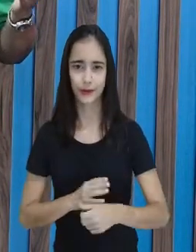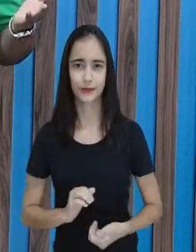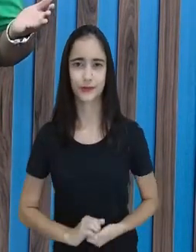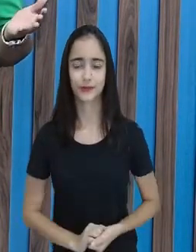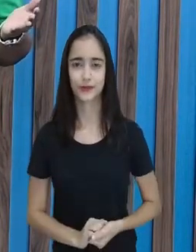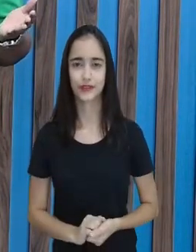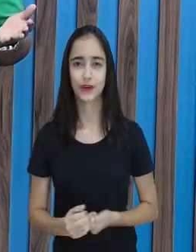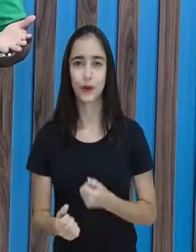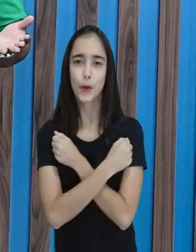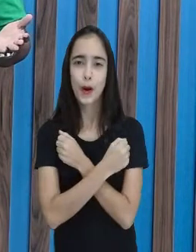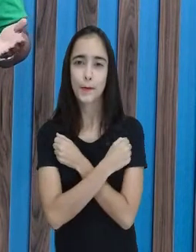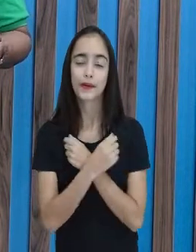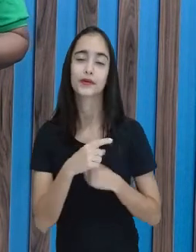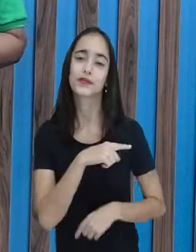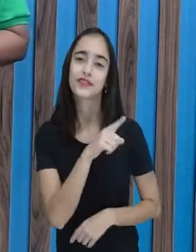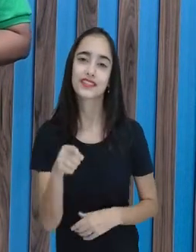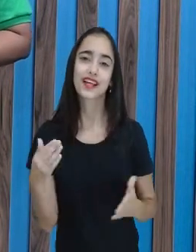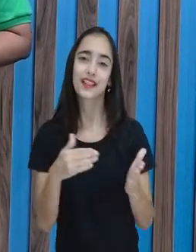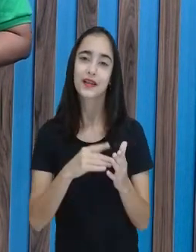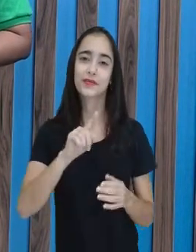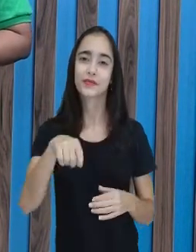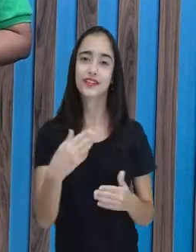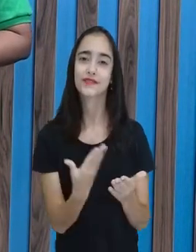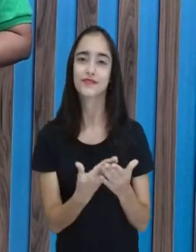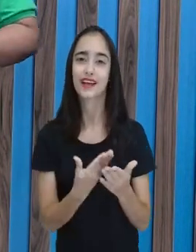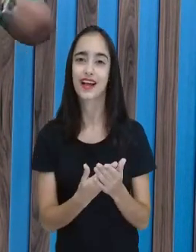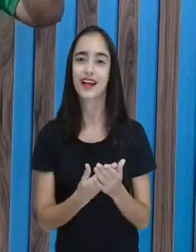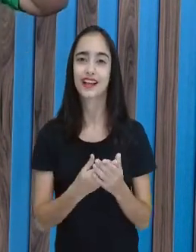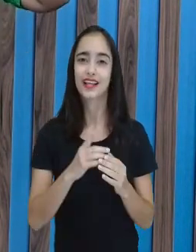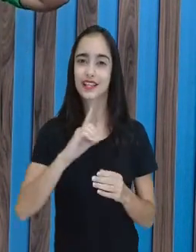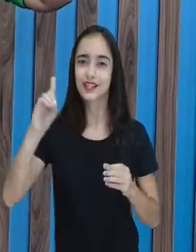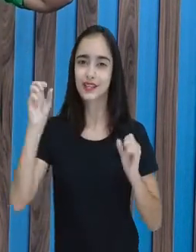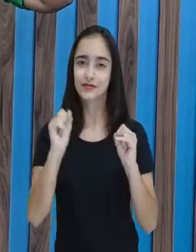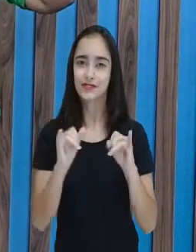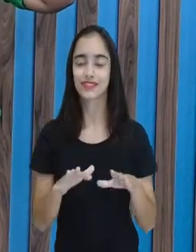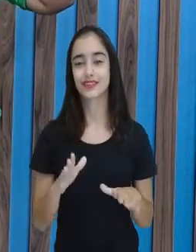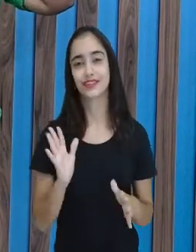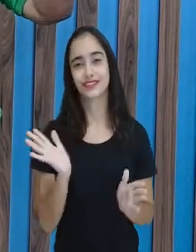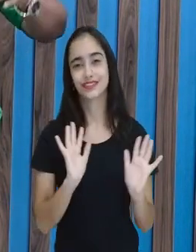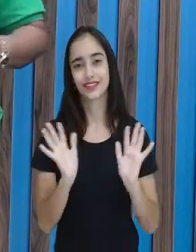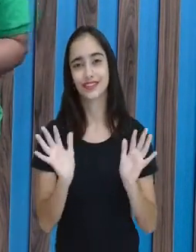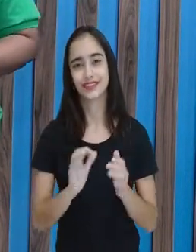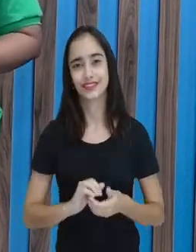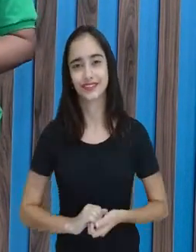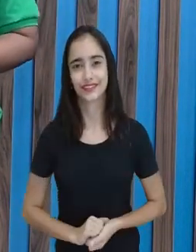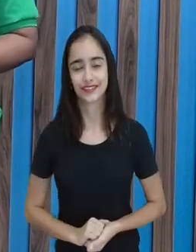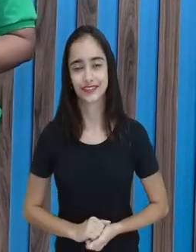Forte abraço para vocês. Até a próxima. Fiquem com Deus e continuem estudando. Tchau, tchau.